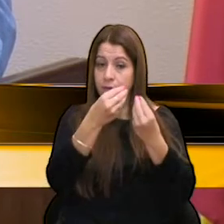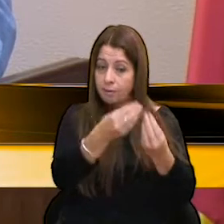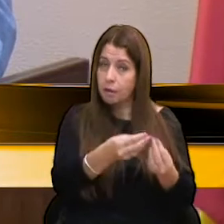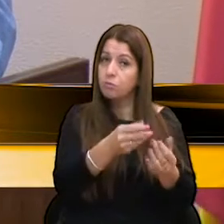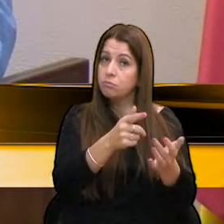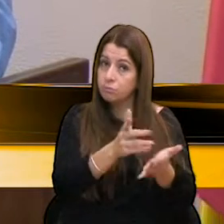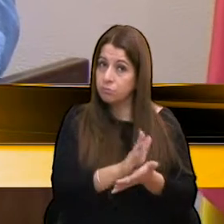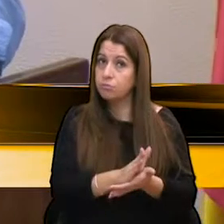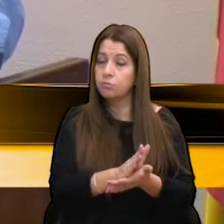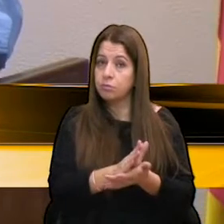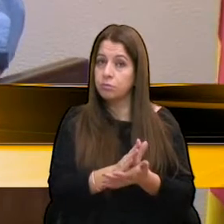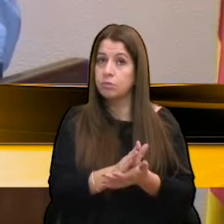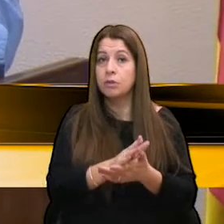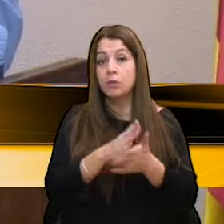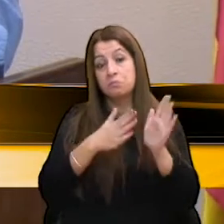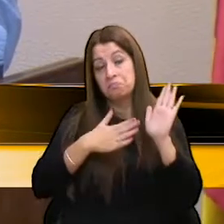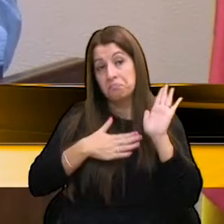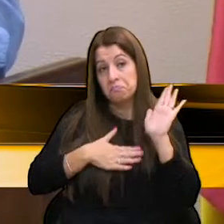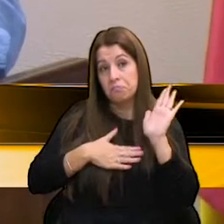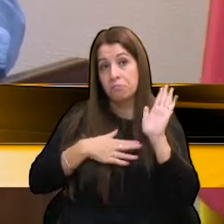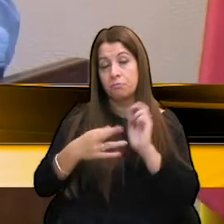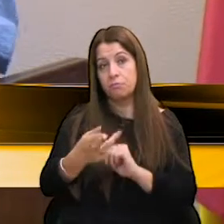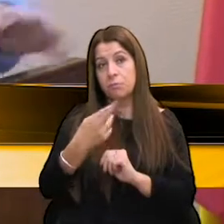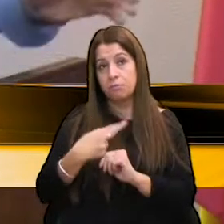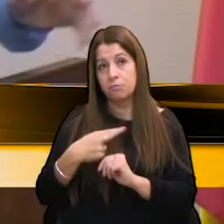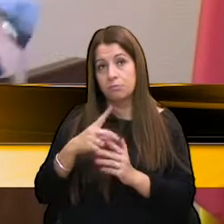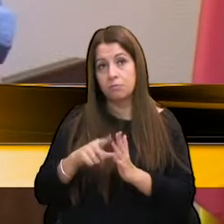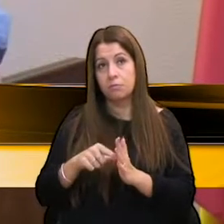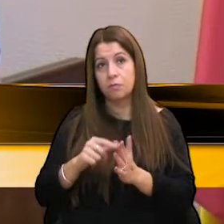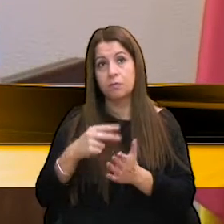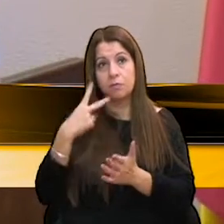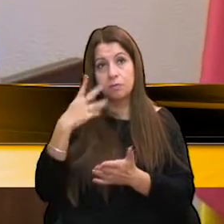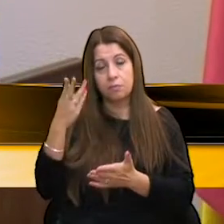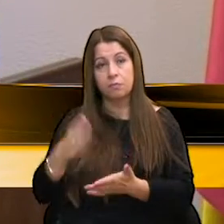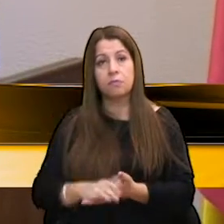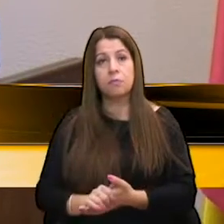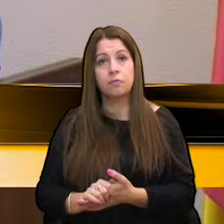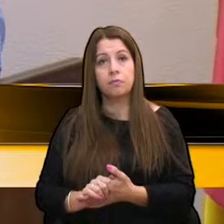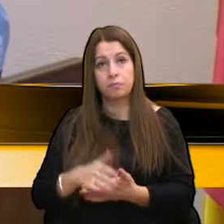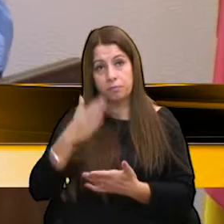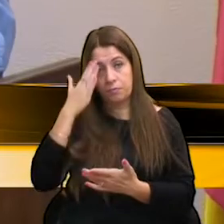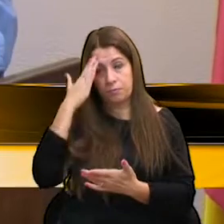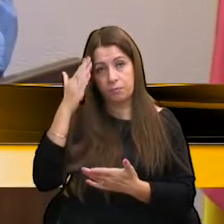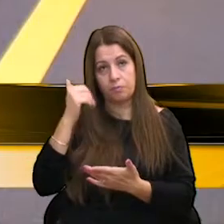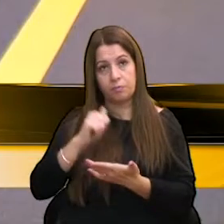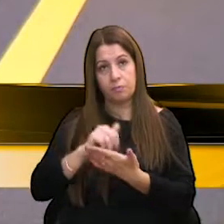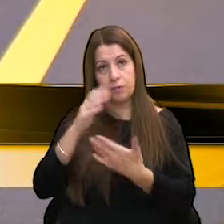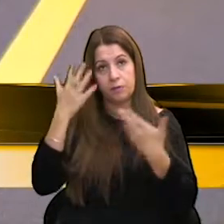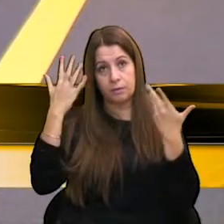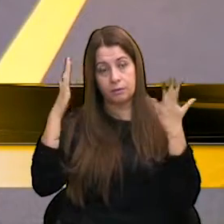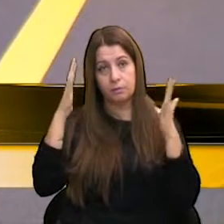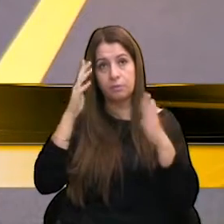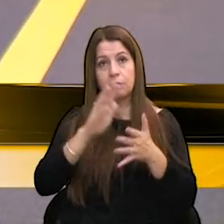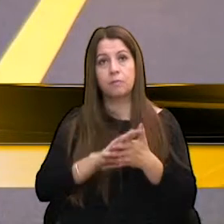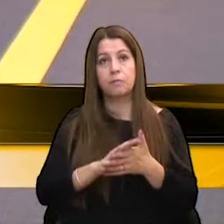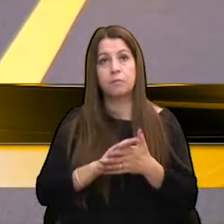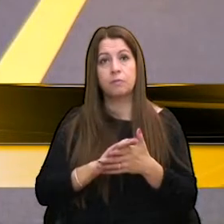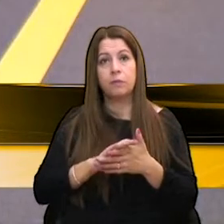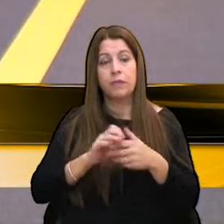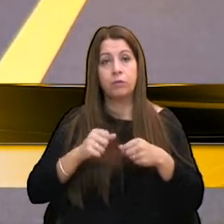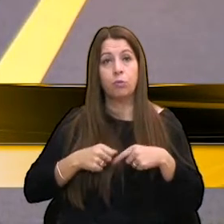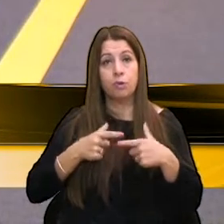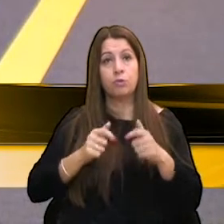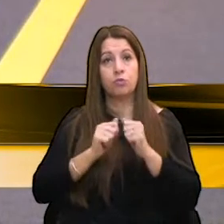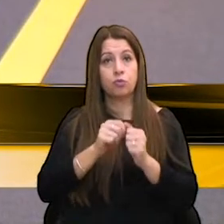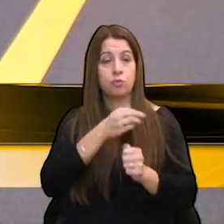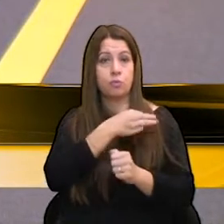e se comprometeram de me dar a resposta logo em seguida. Vereador. Vereador, obrigado pela parte. Parabéns pela sua ação junto